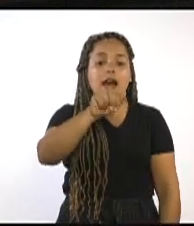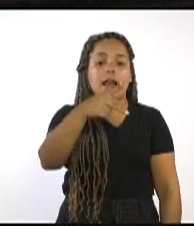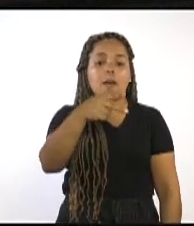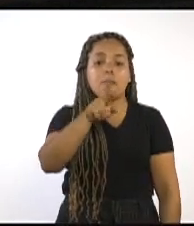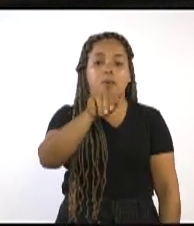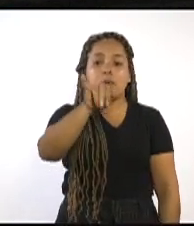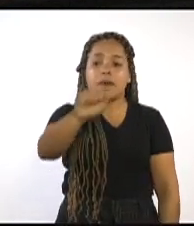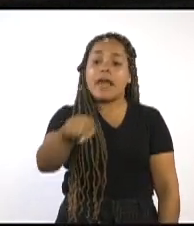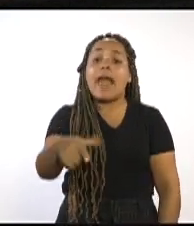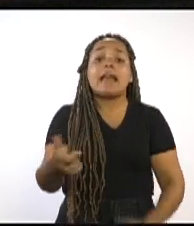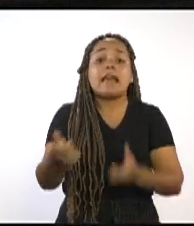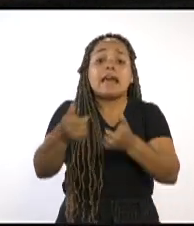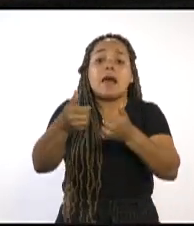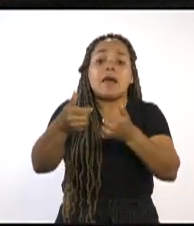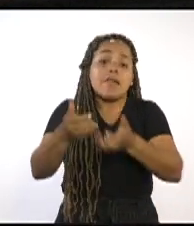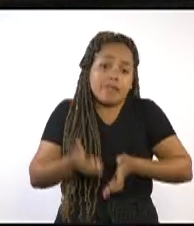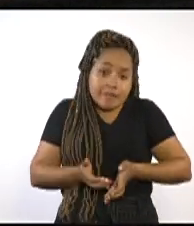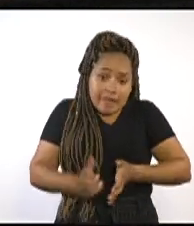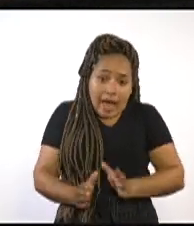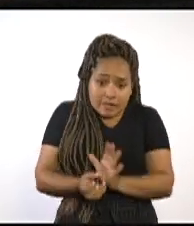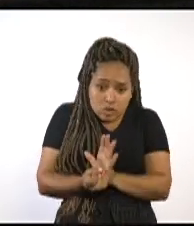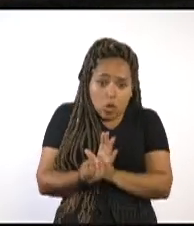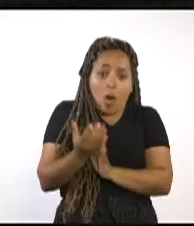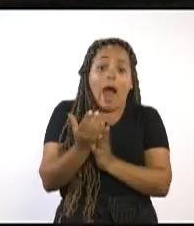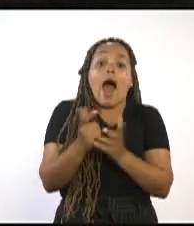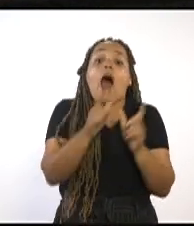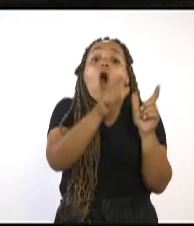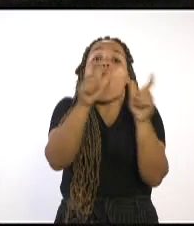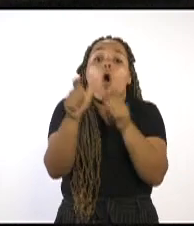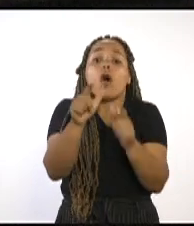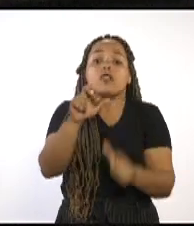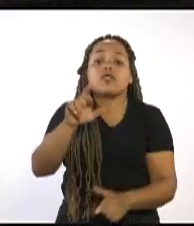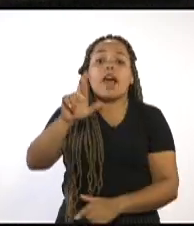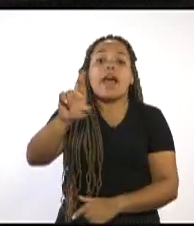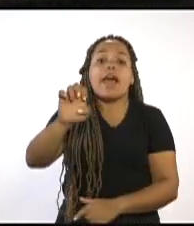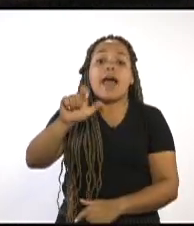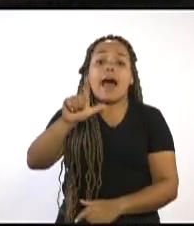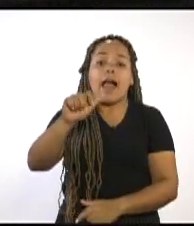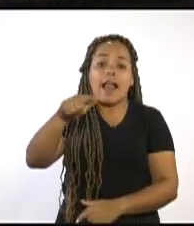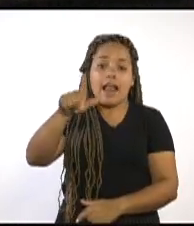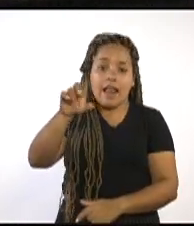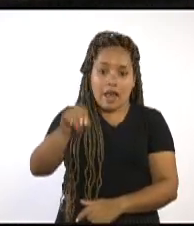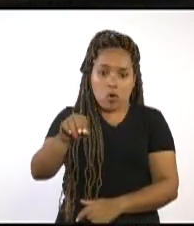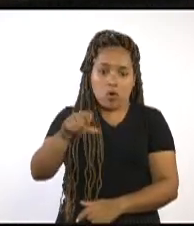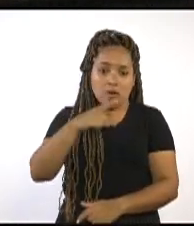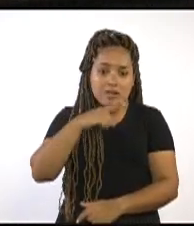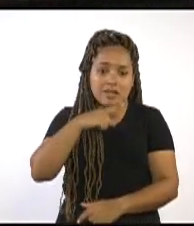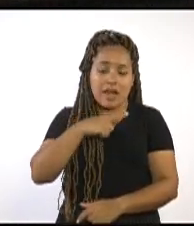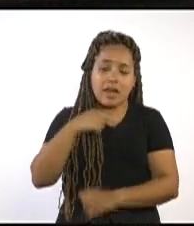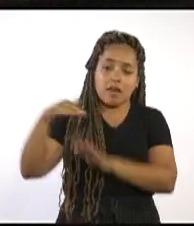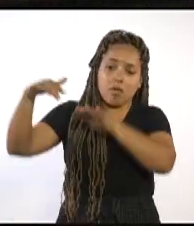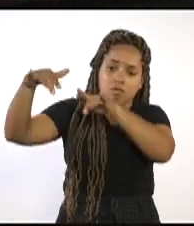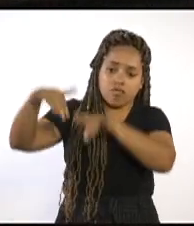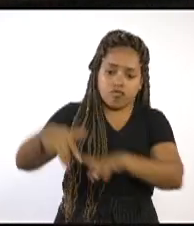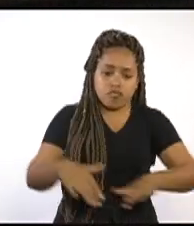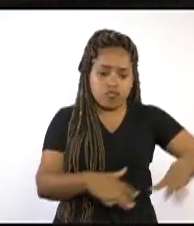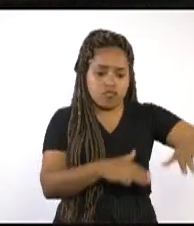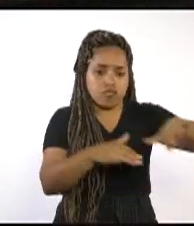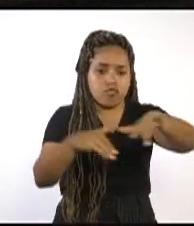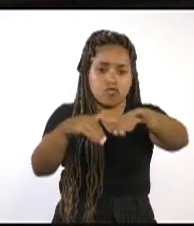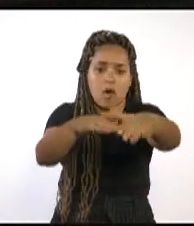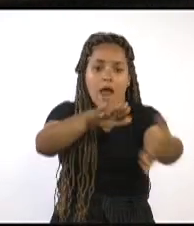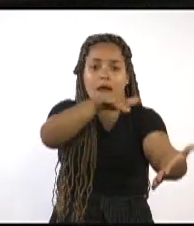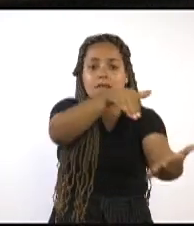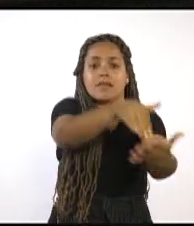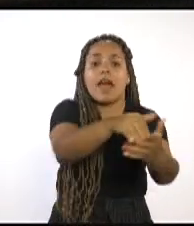Realengo, no maciço lá de Realengo, e vem desaguar na